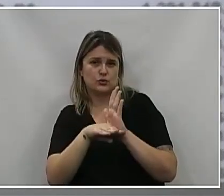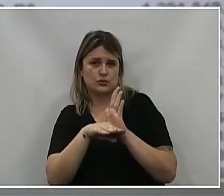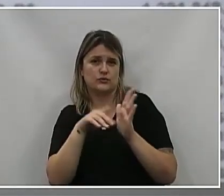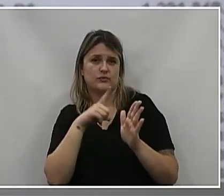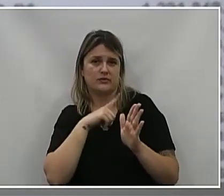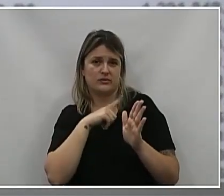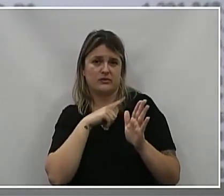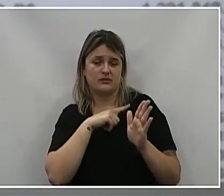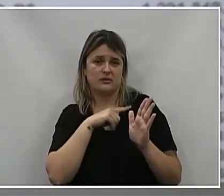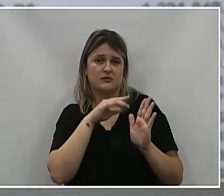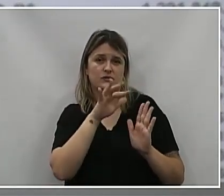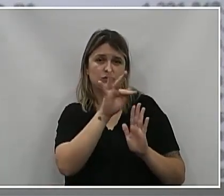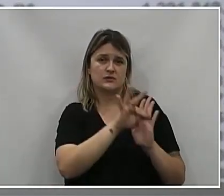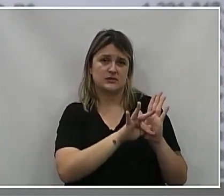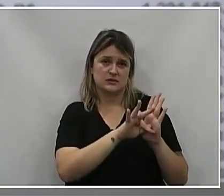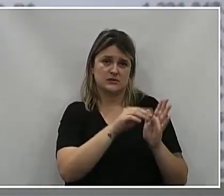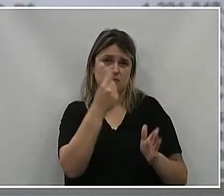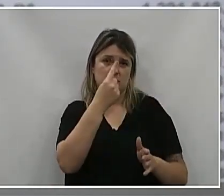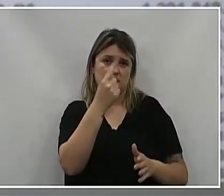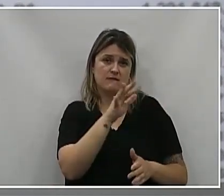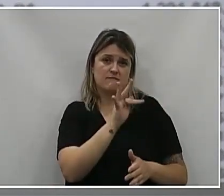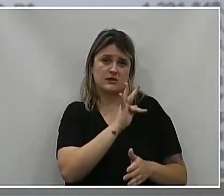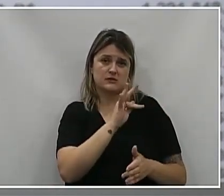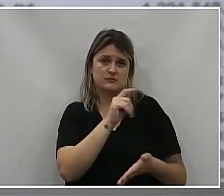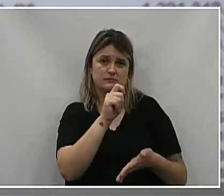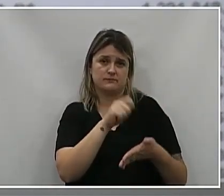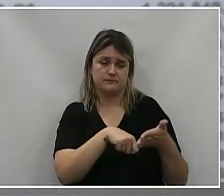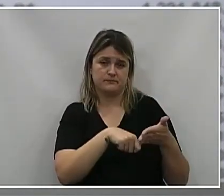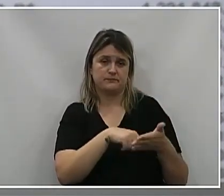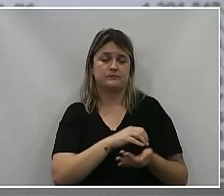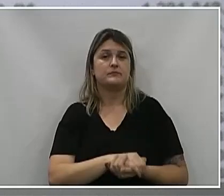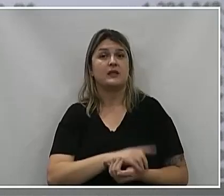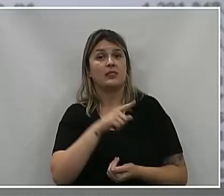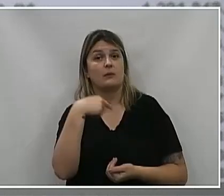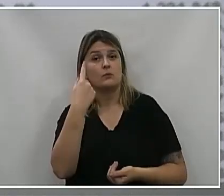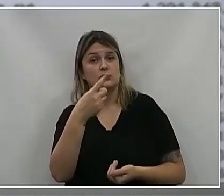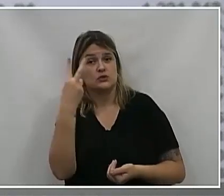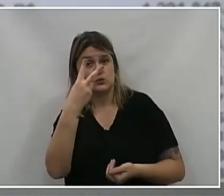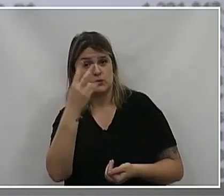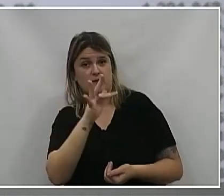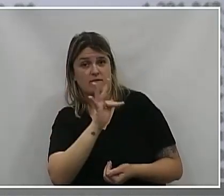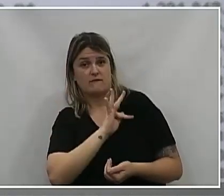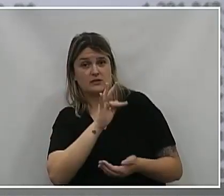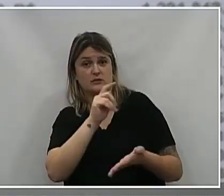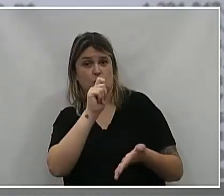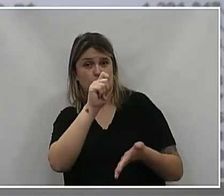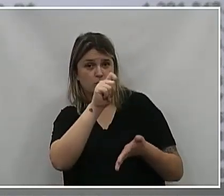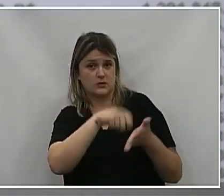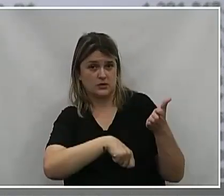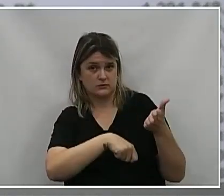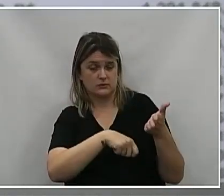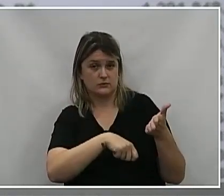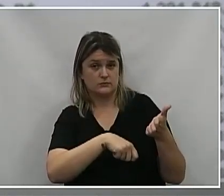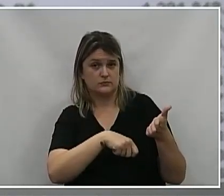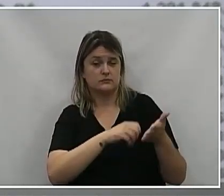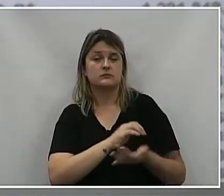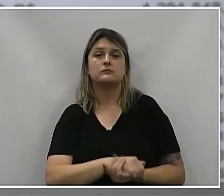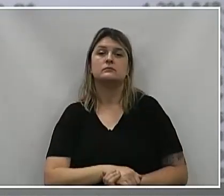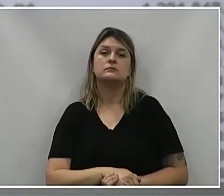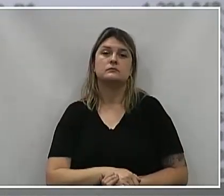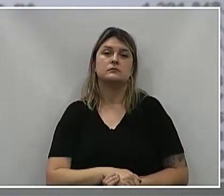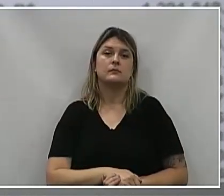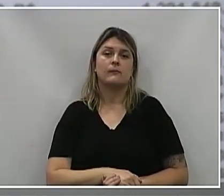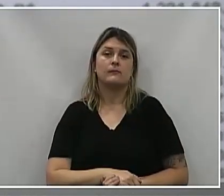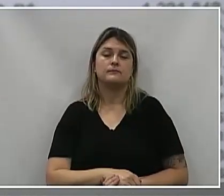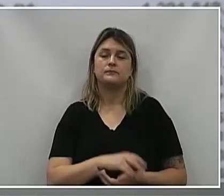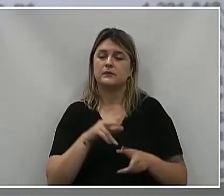previsto na primeira fase do contrato. Na segunda fase do contrato, a gente, né, aplicou novamente a